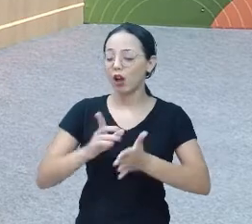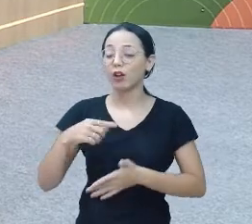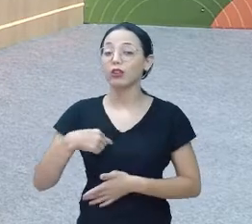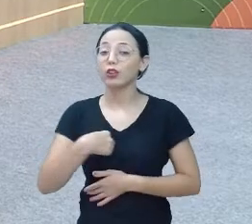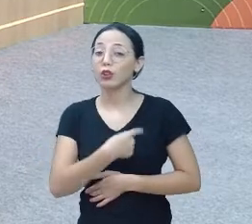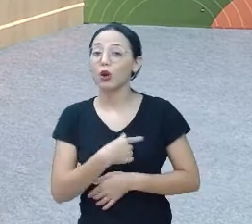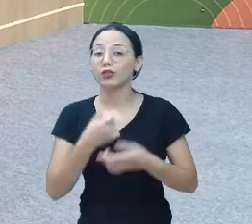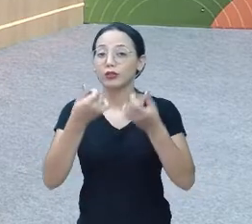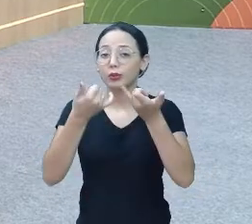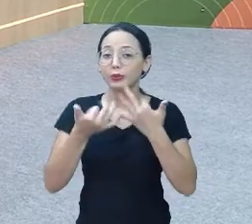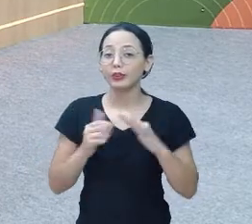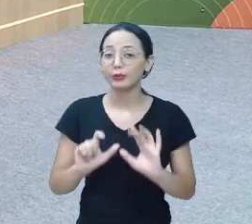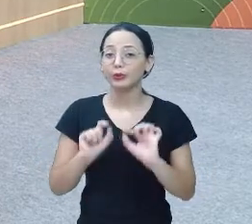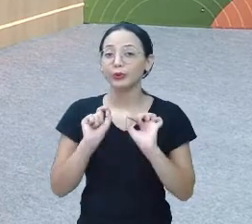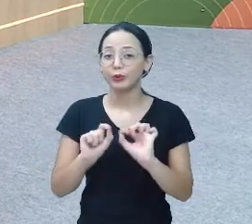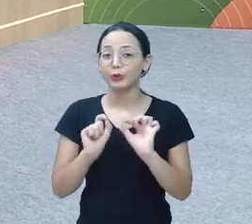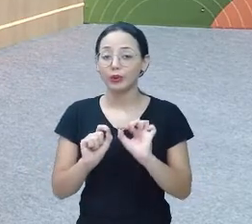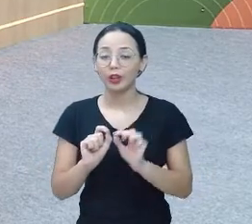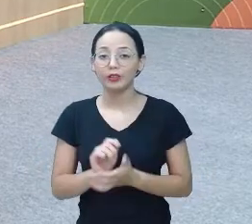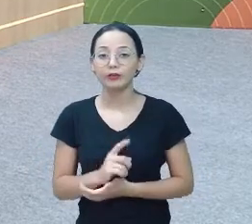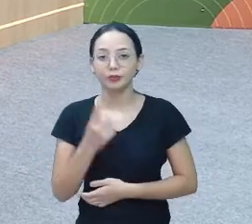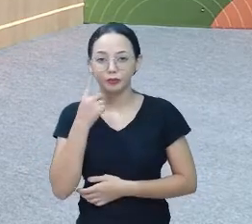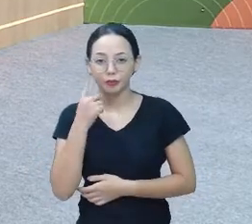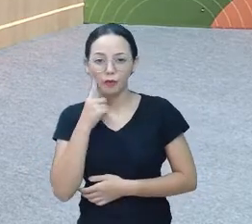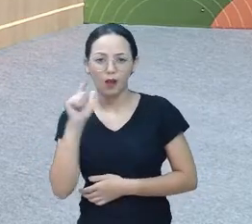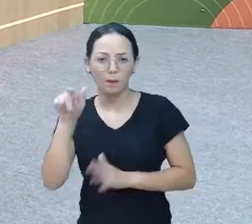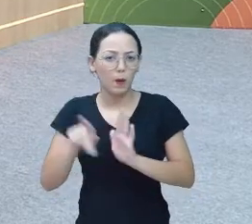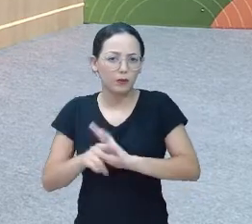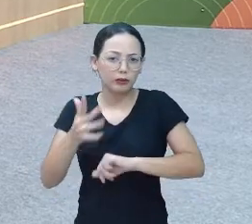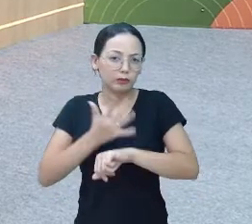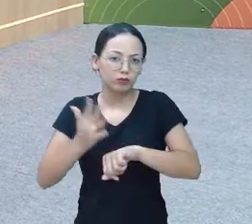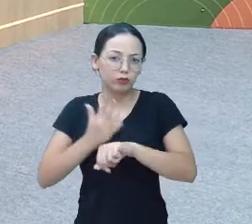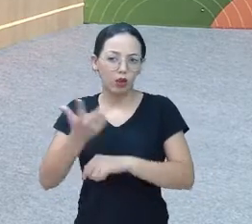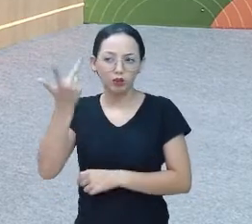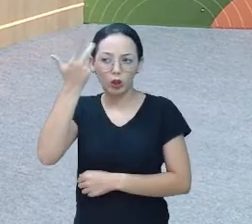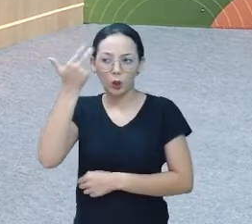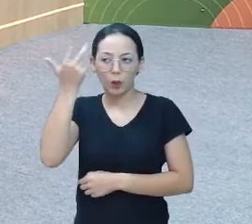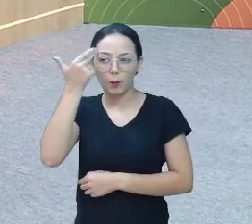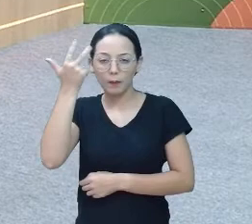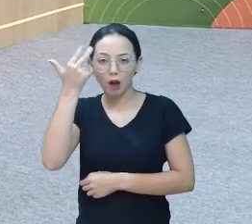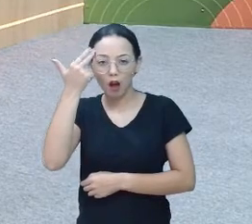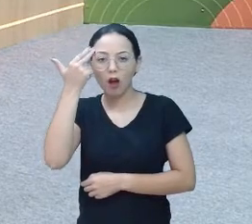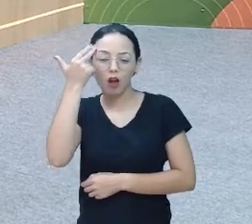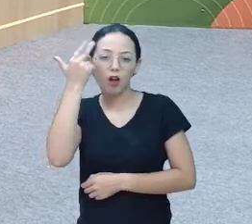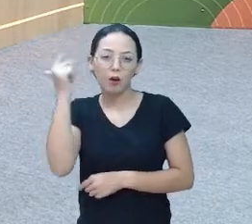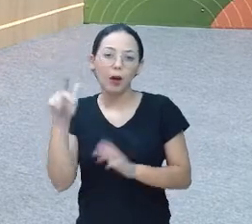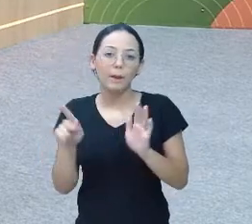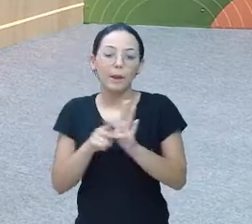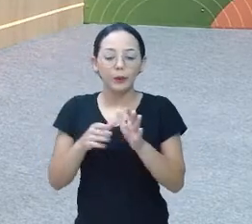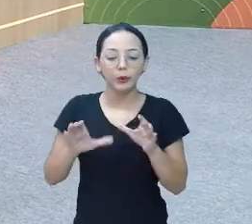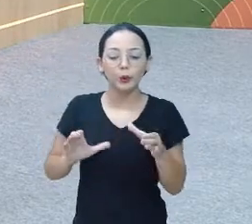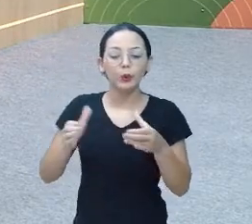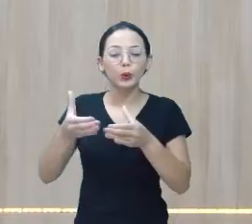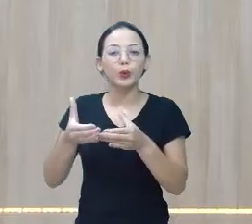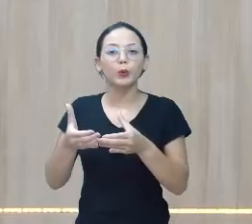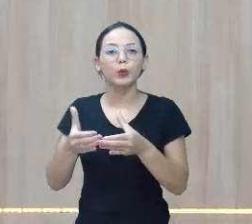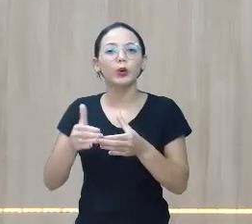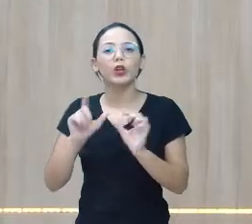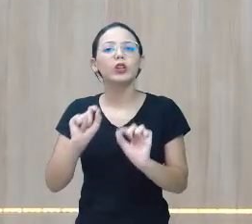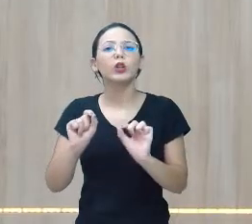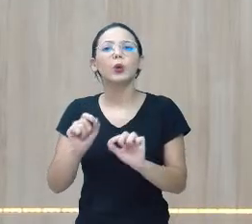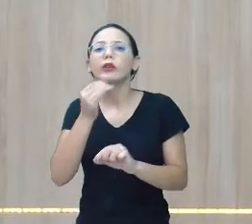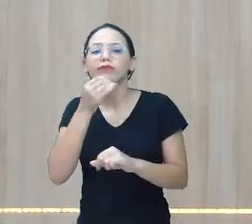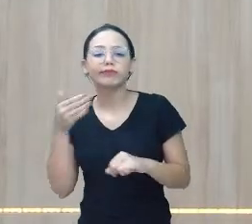falamos que quando era uma prática comum, né, nessas civilizações, que